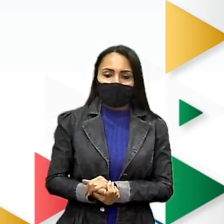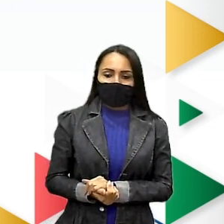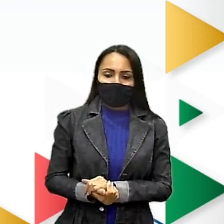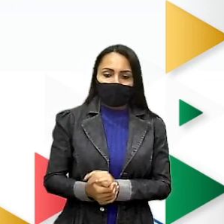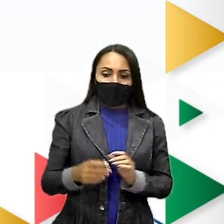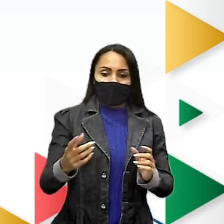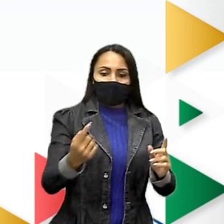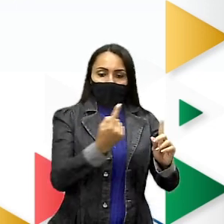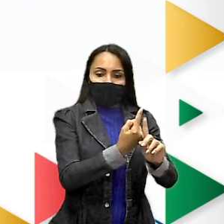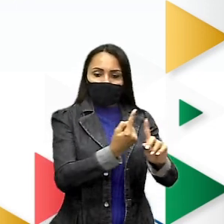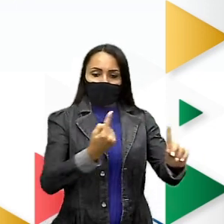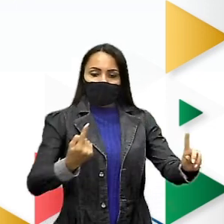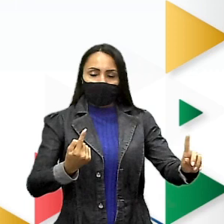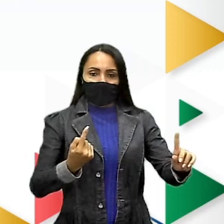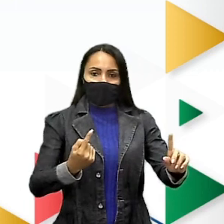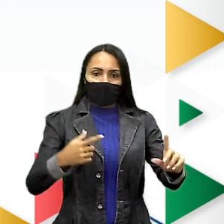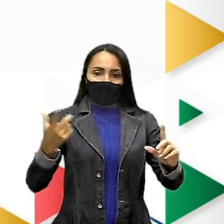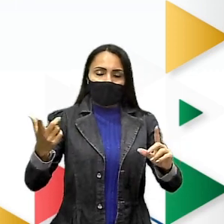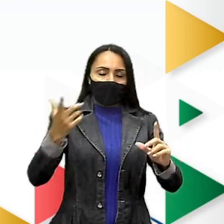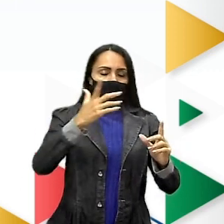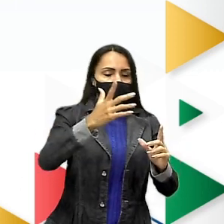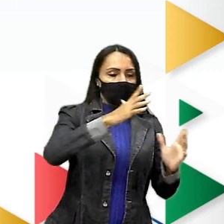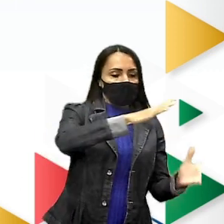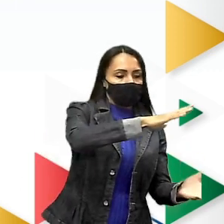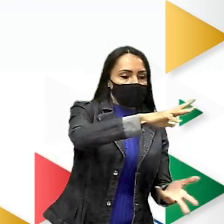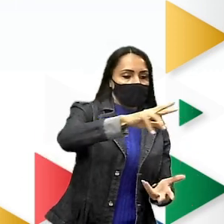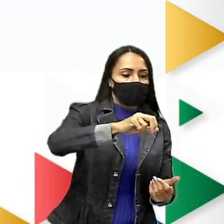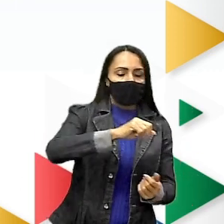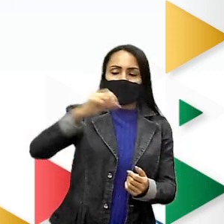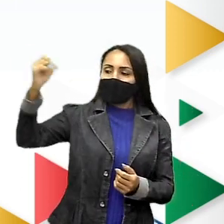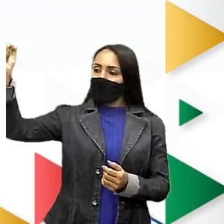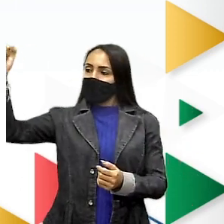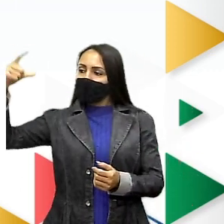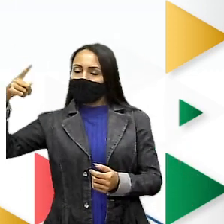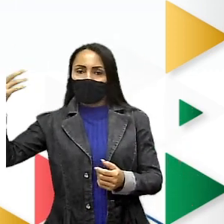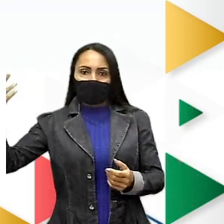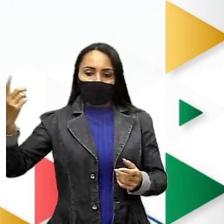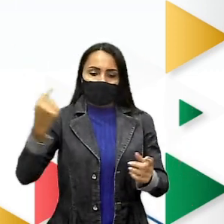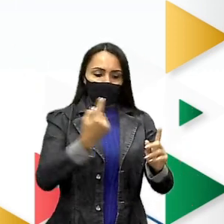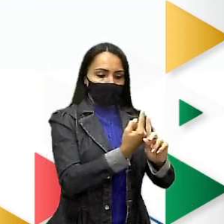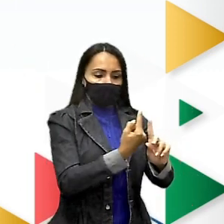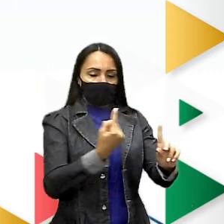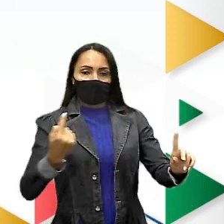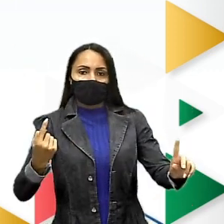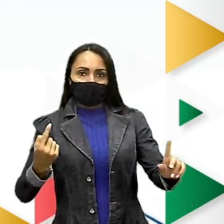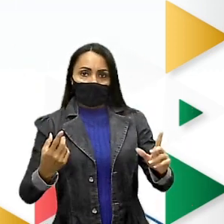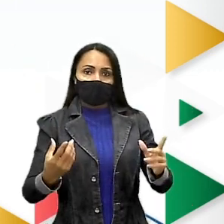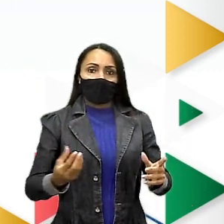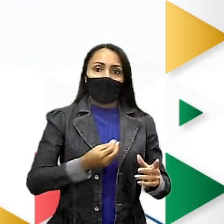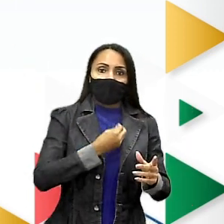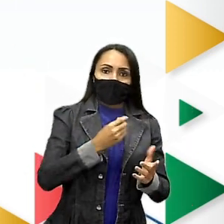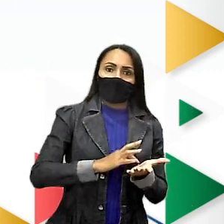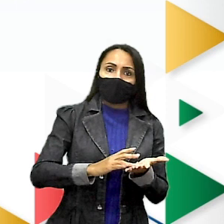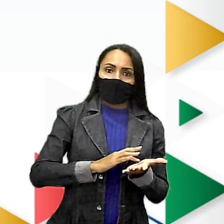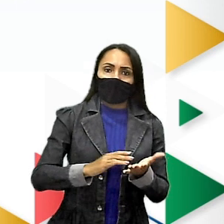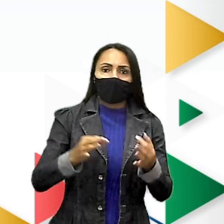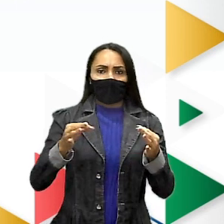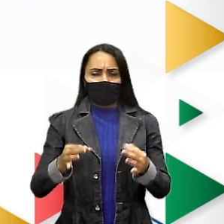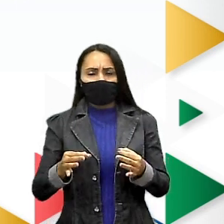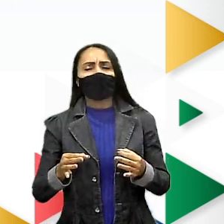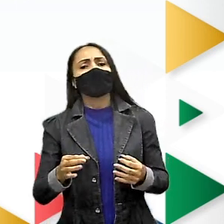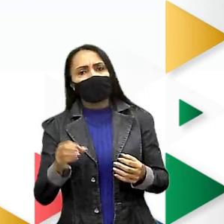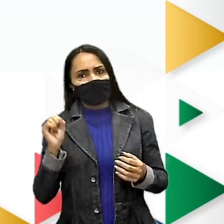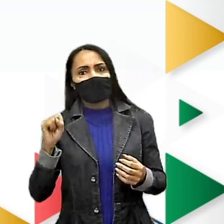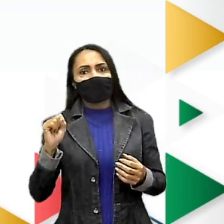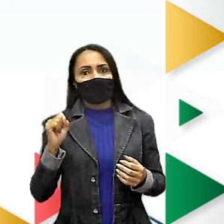a distância aproximada, que existe o cálculo perfeitinho? Sim, existe, mas aí a